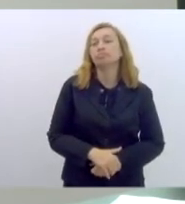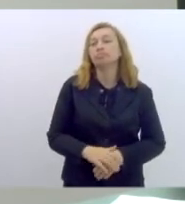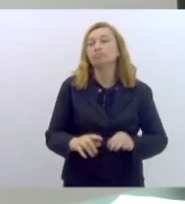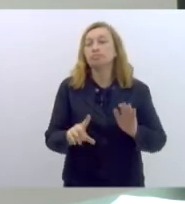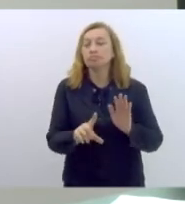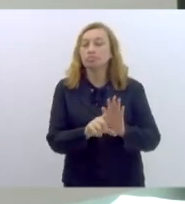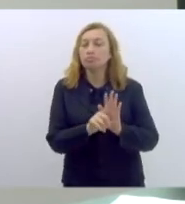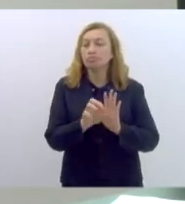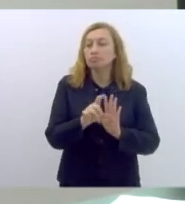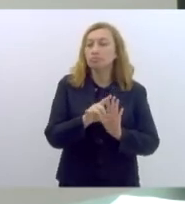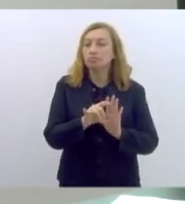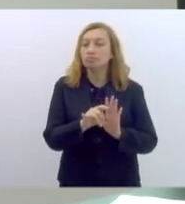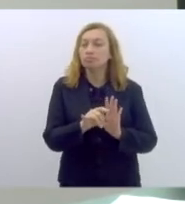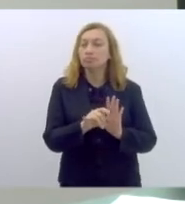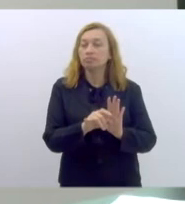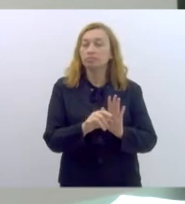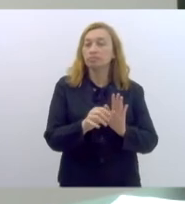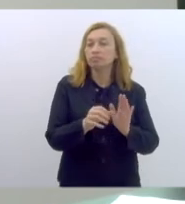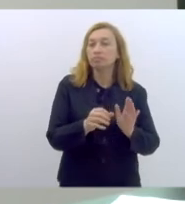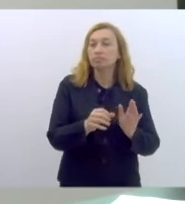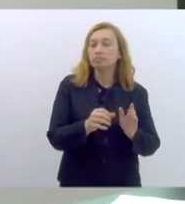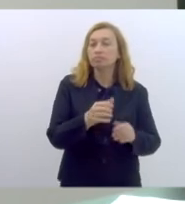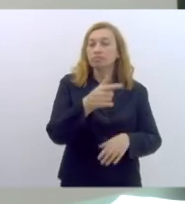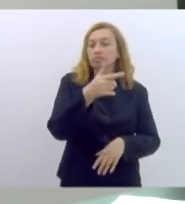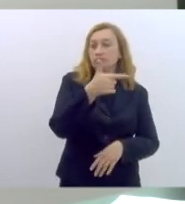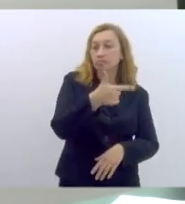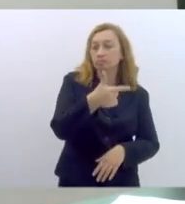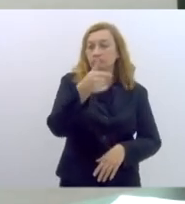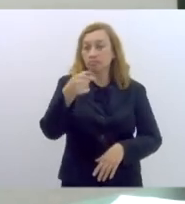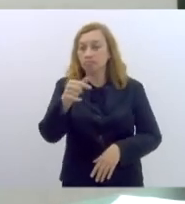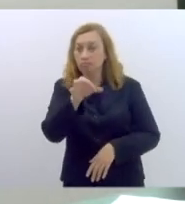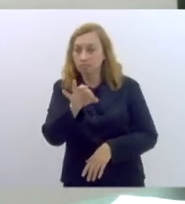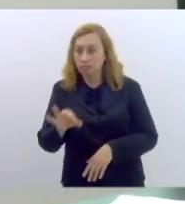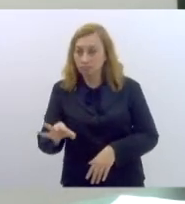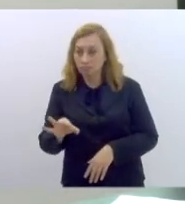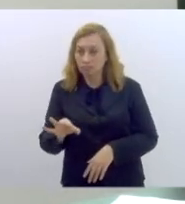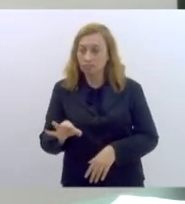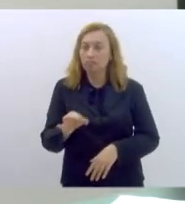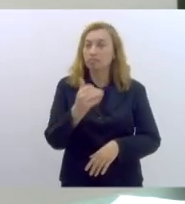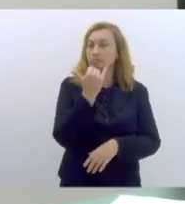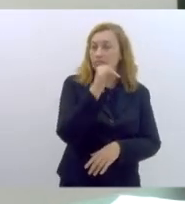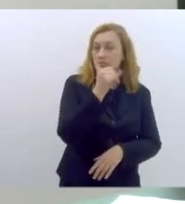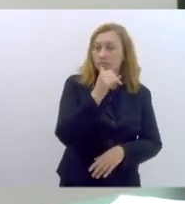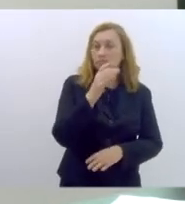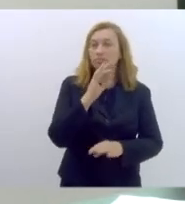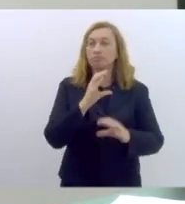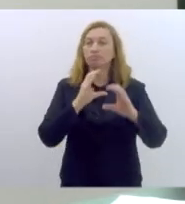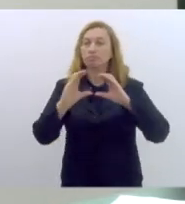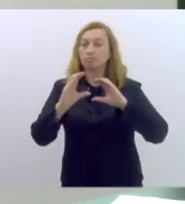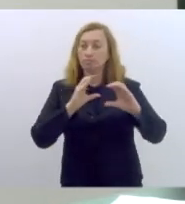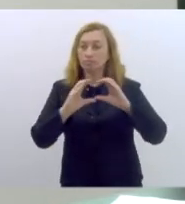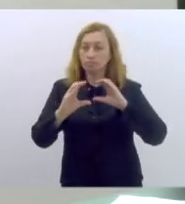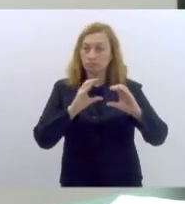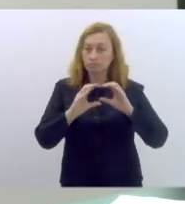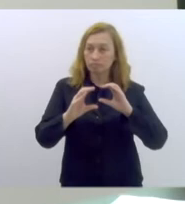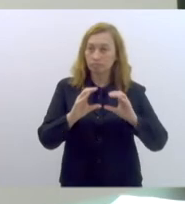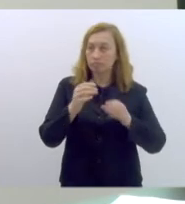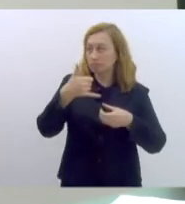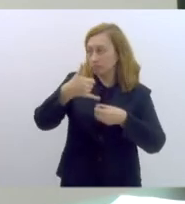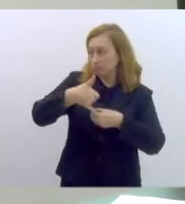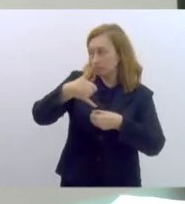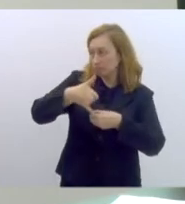serão praticadas no máximo 17 pontos percentuais para energia, telecomunicações e